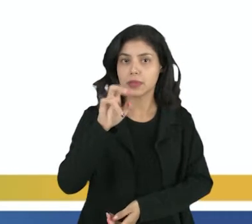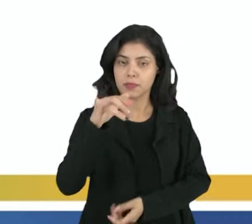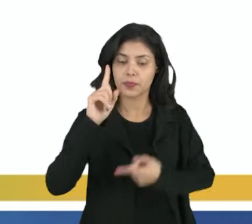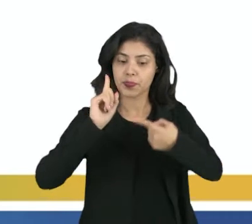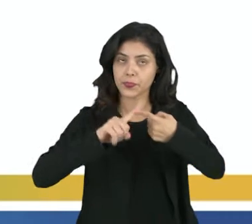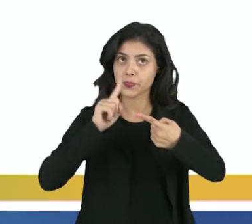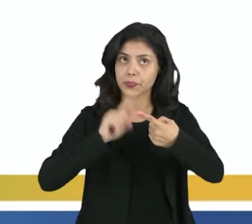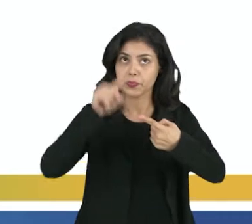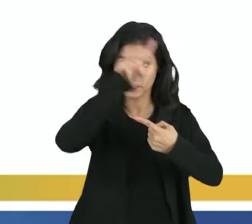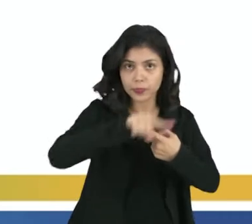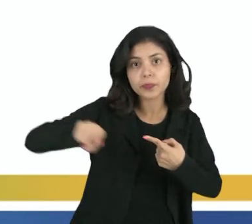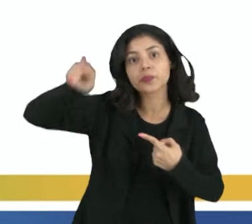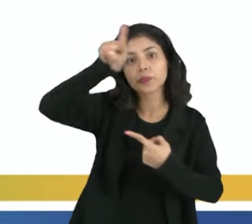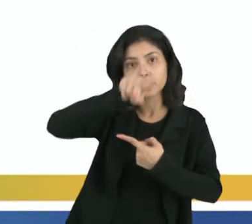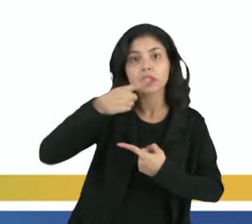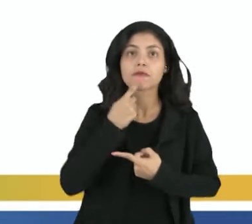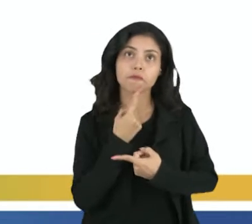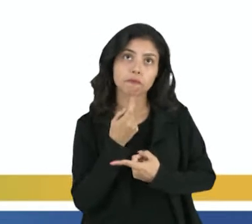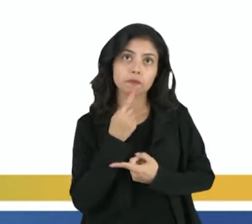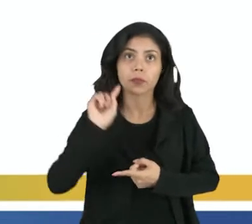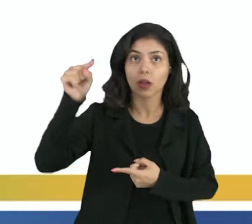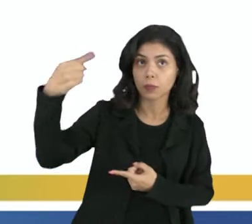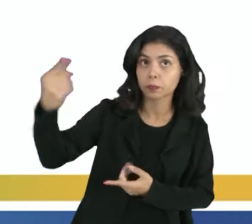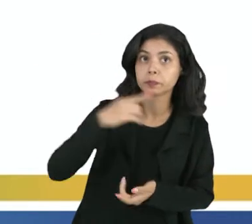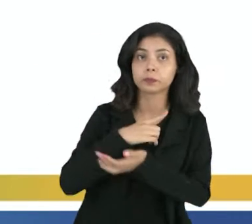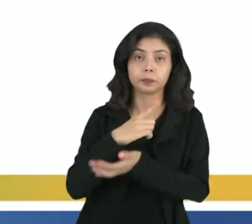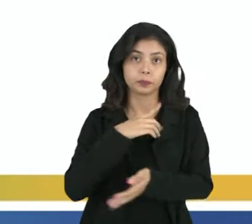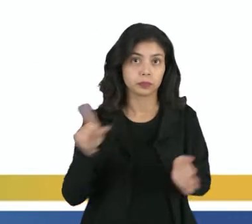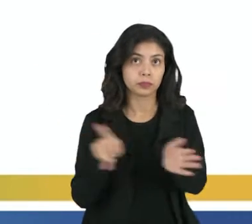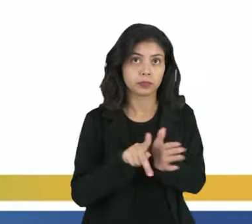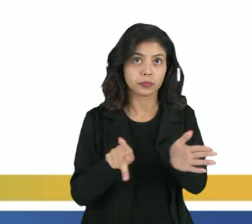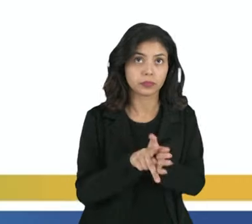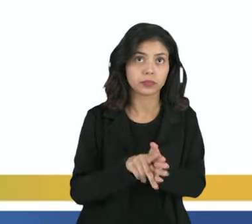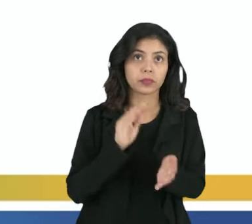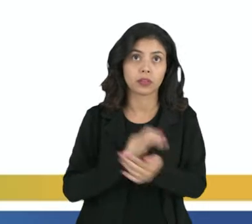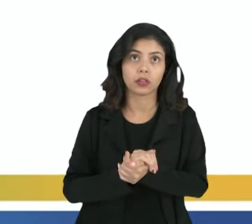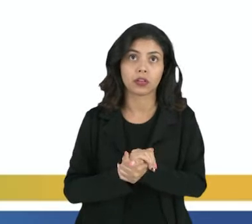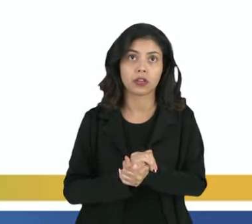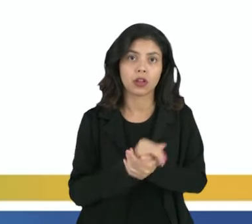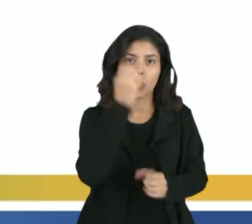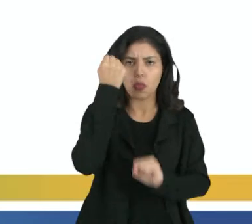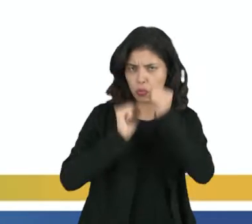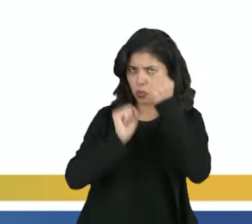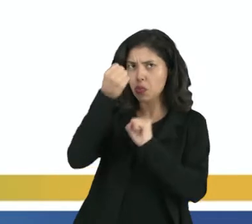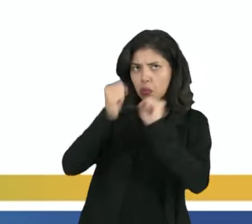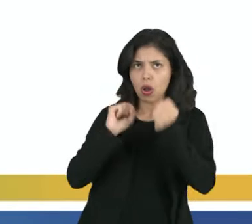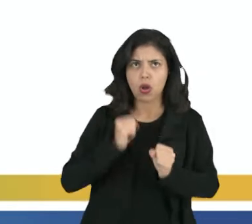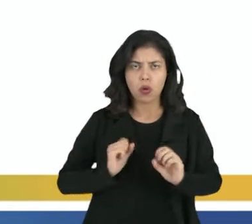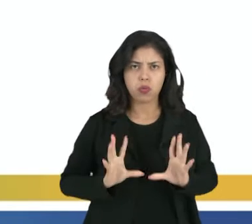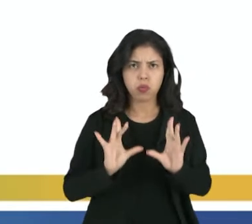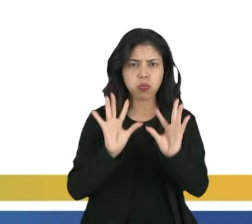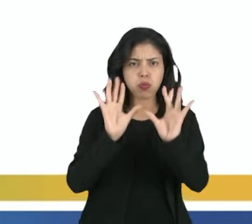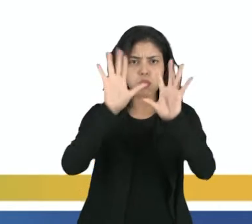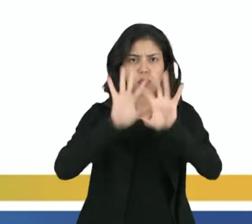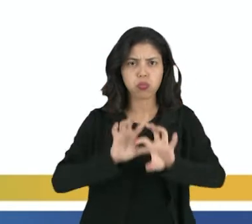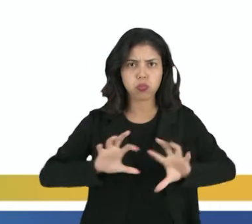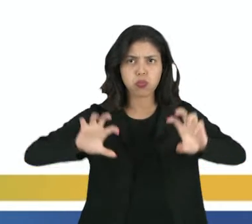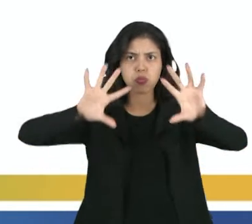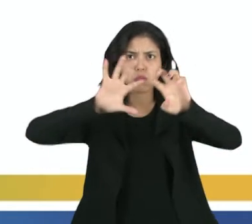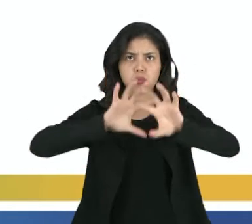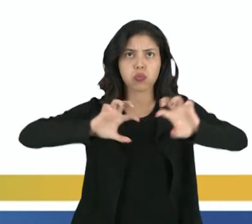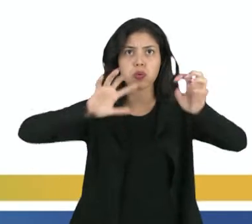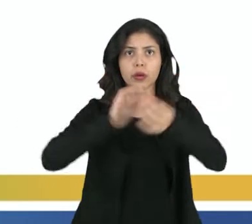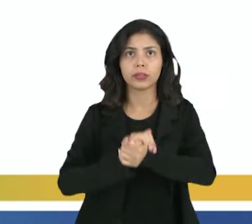a que Circuladô De Vermelho e são aquele a operações tem aqui uma fábrica como fonte desses poluentes